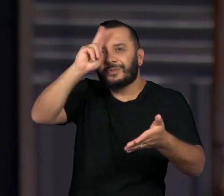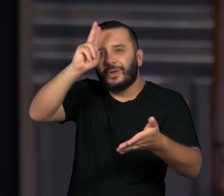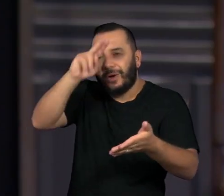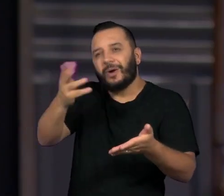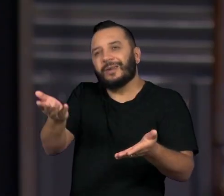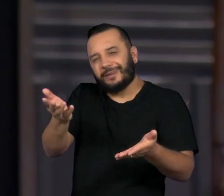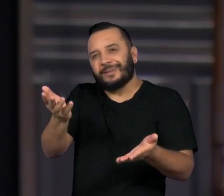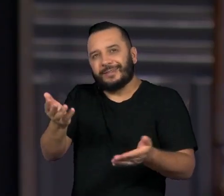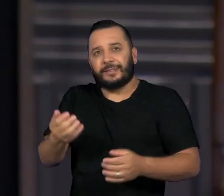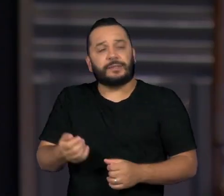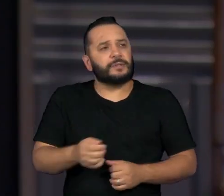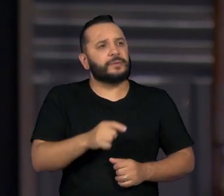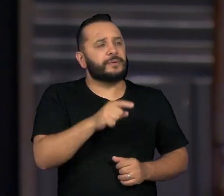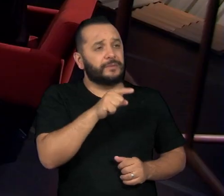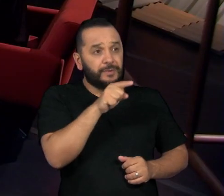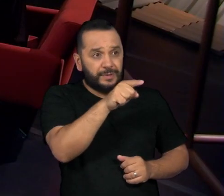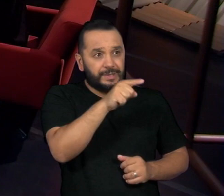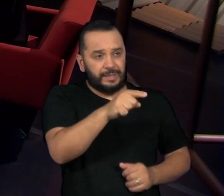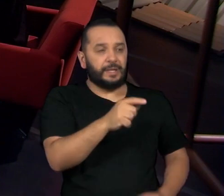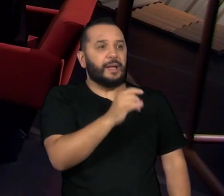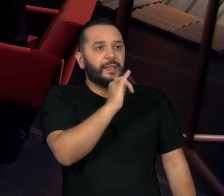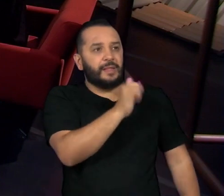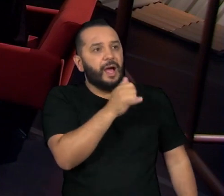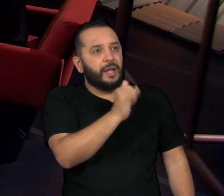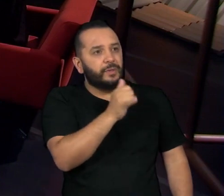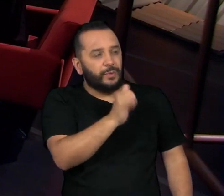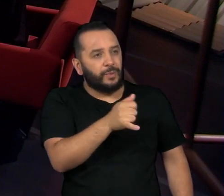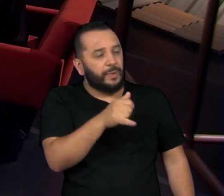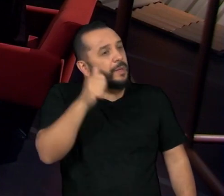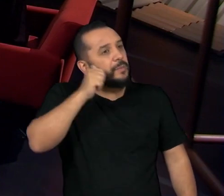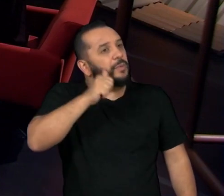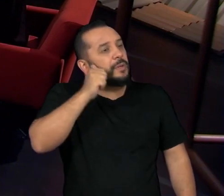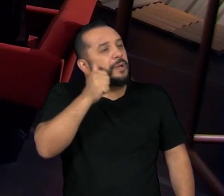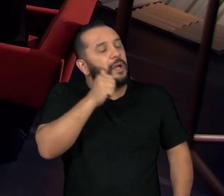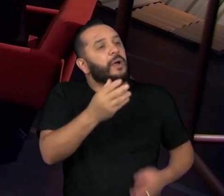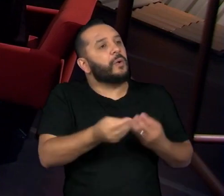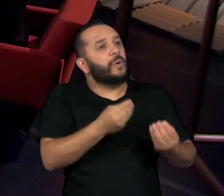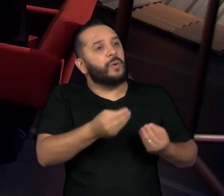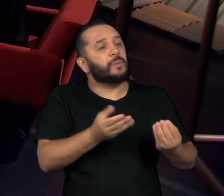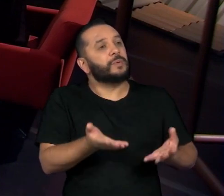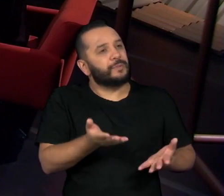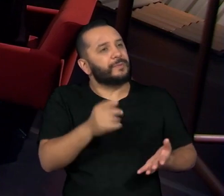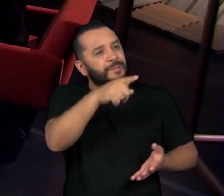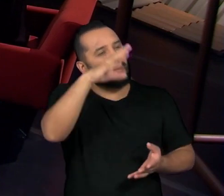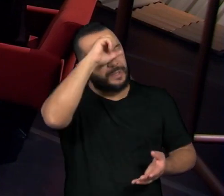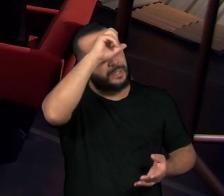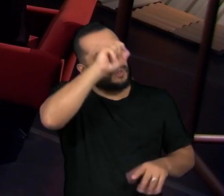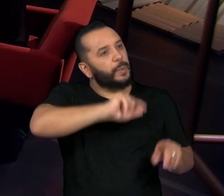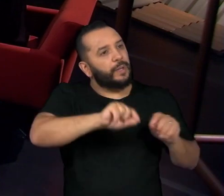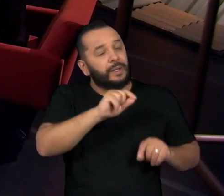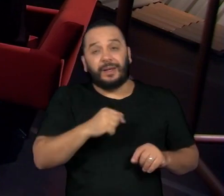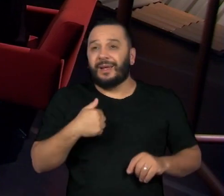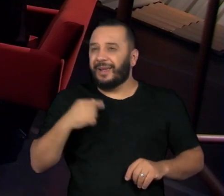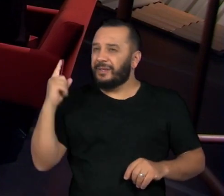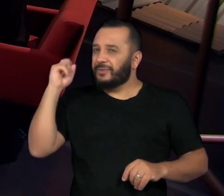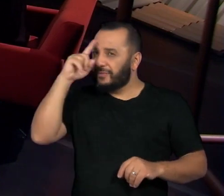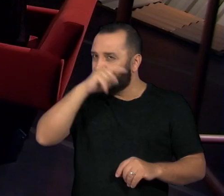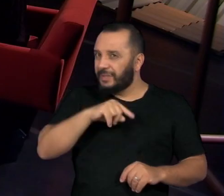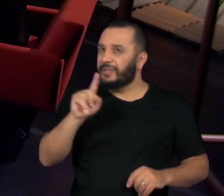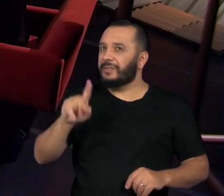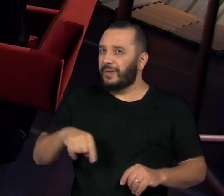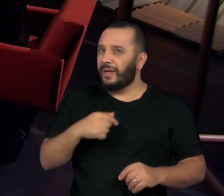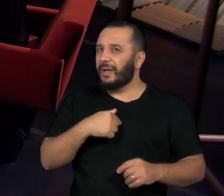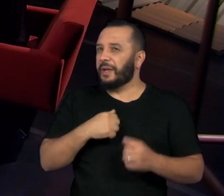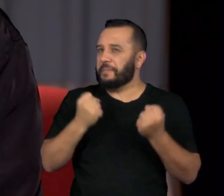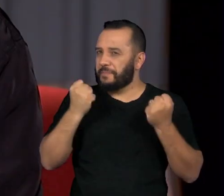enquanto narradora mulher? É um lugar difícil de estar, é um lugar pesado, um lugar